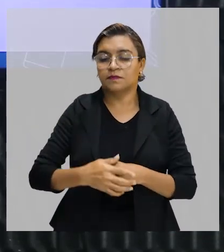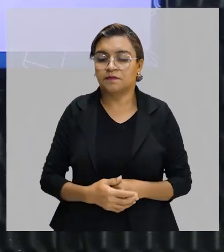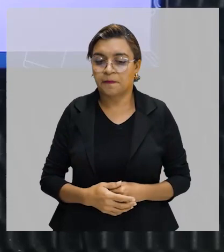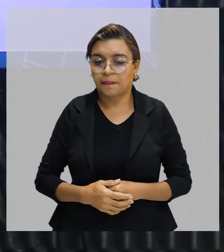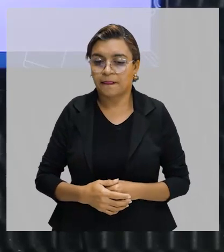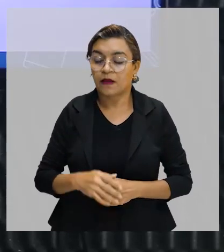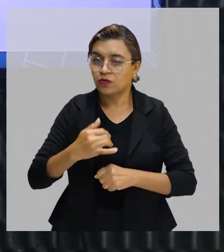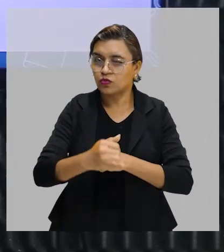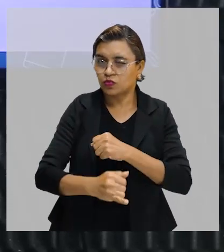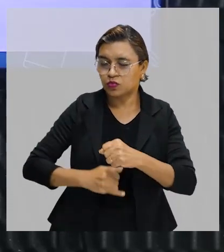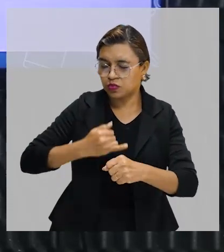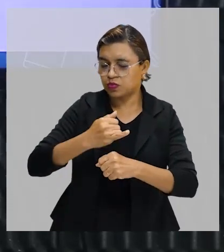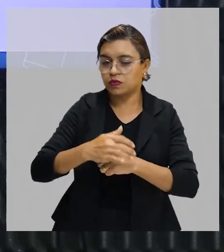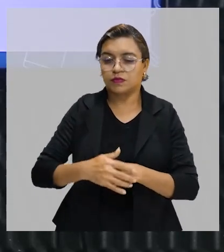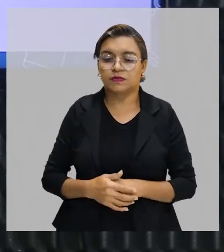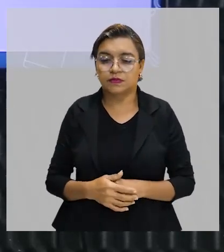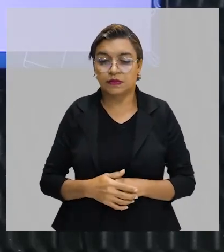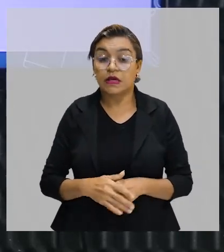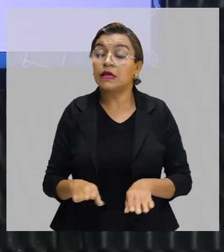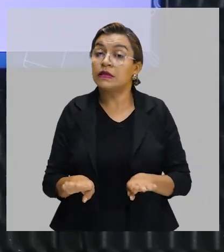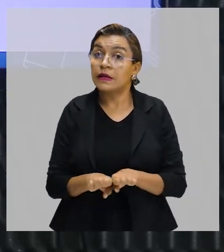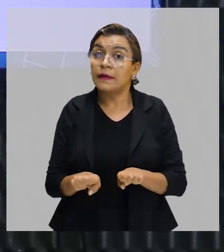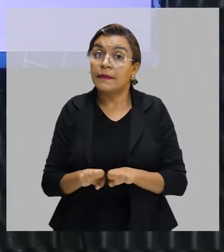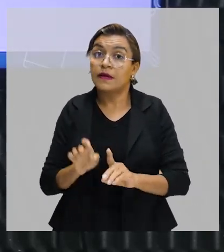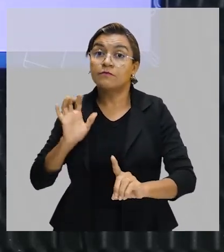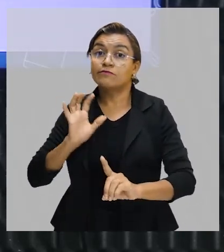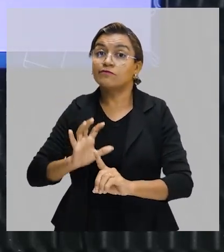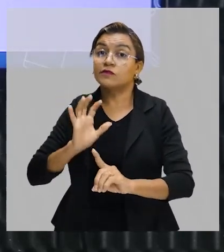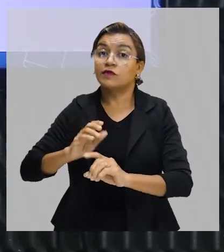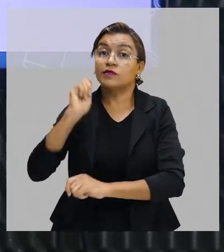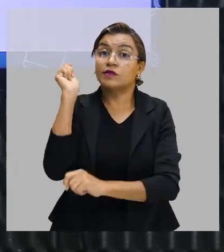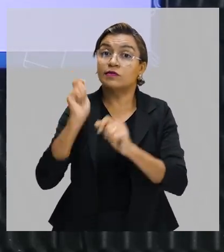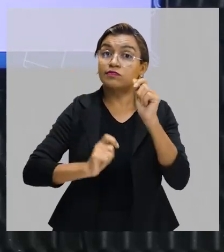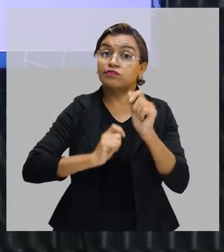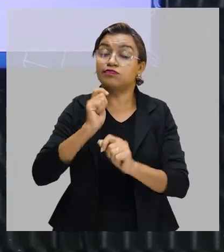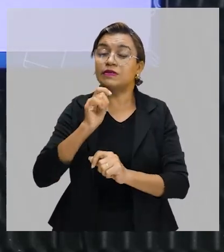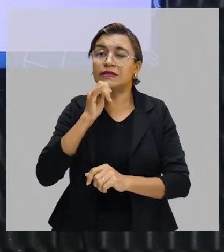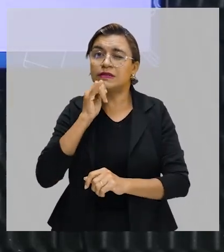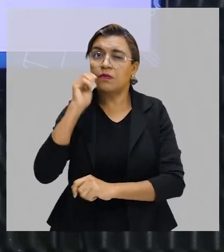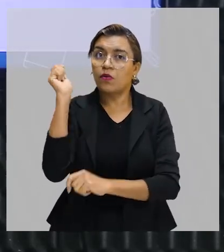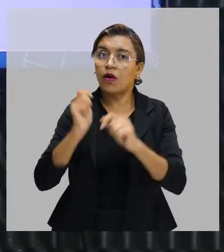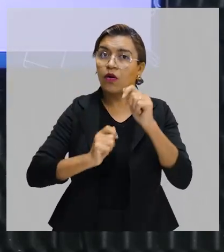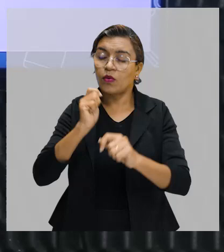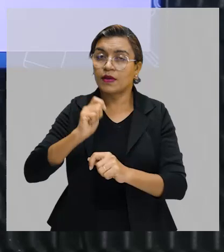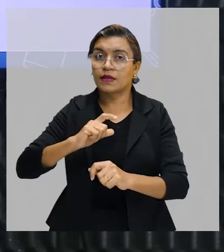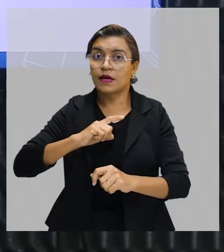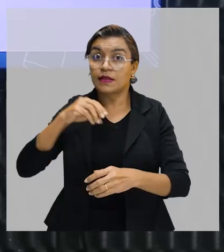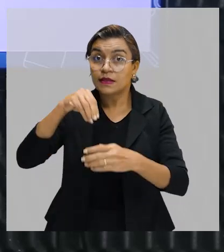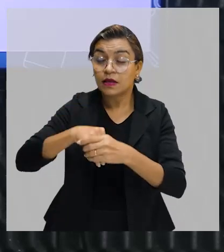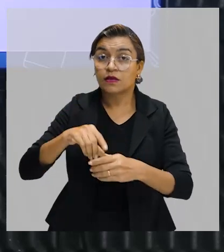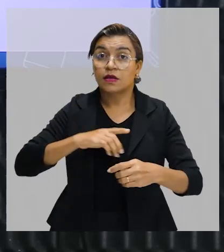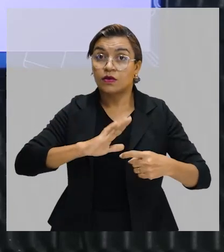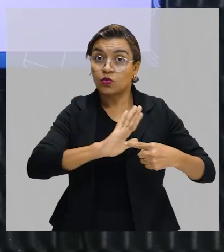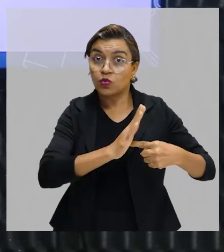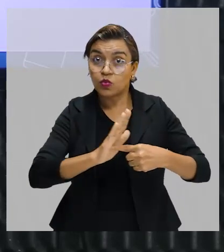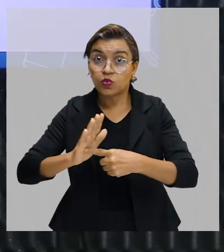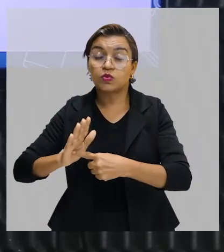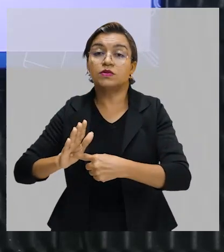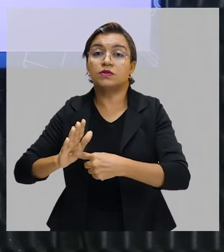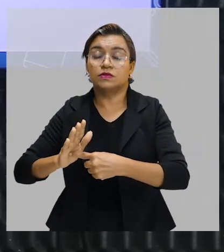Ele tornou possível a construção de reatores nucleares, que é o que nós vamos falar lá das usinas, certo? Que são usados,